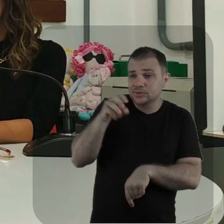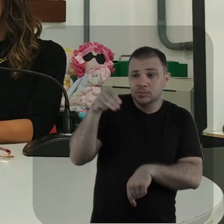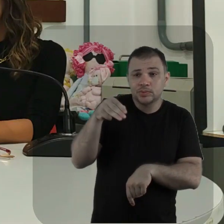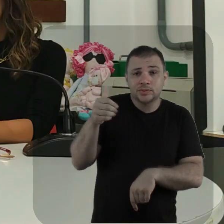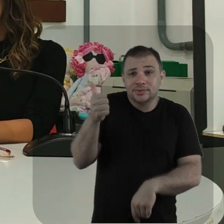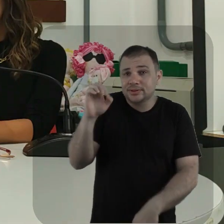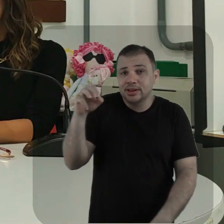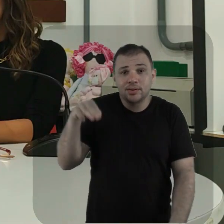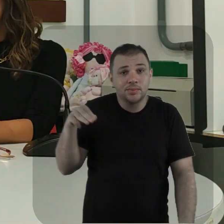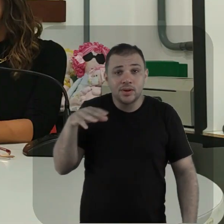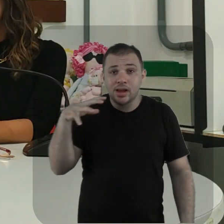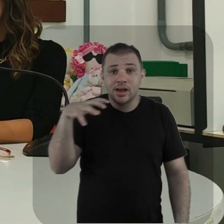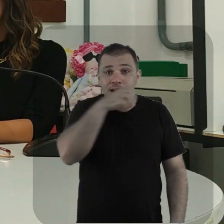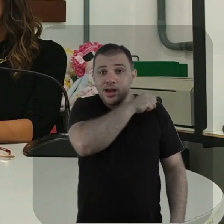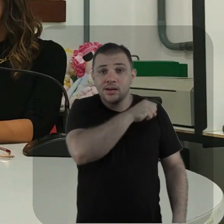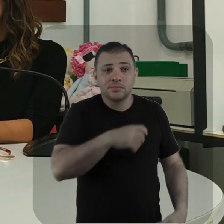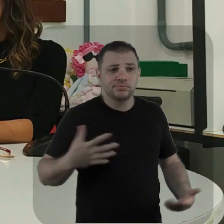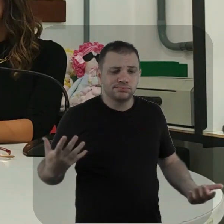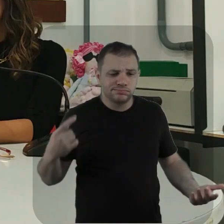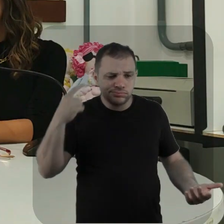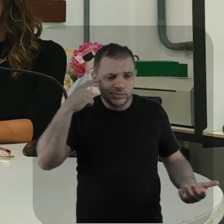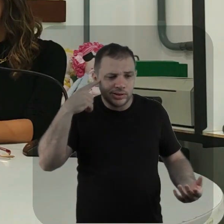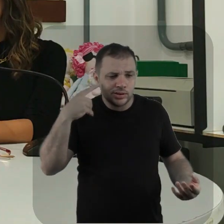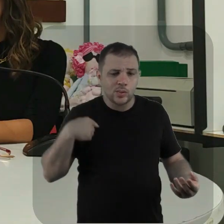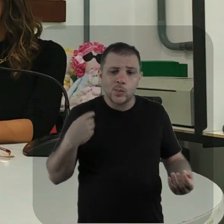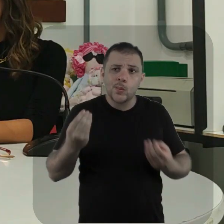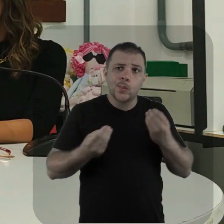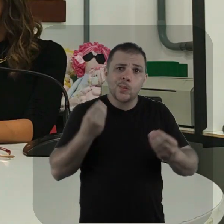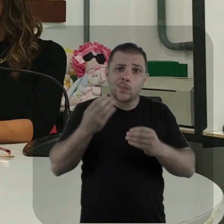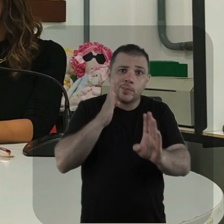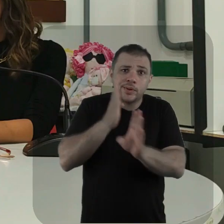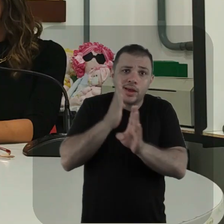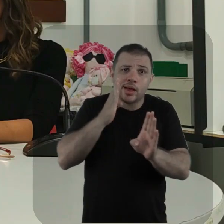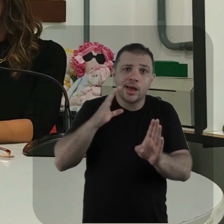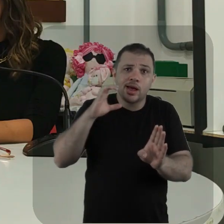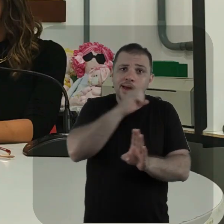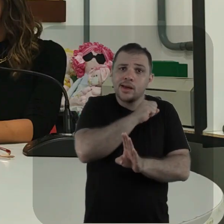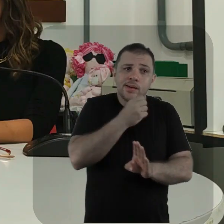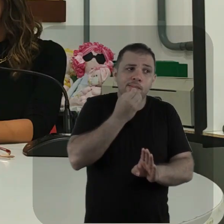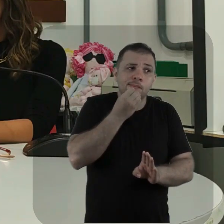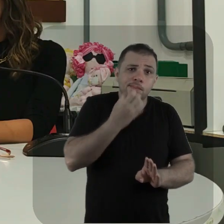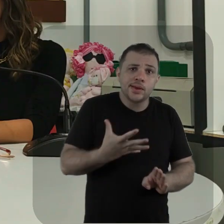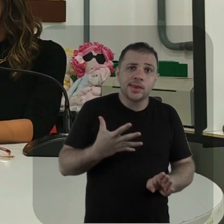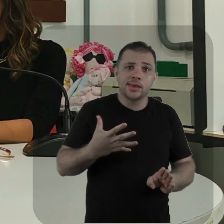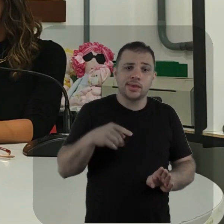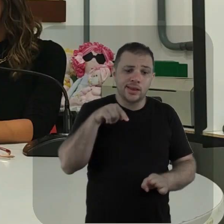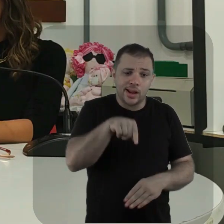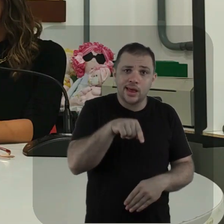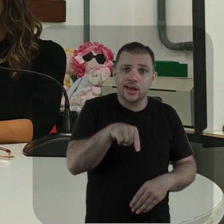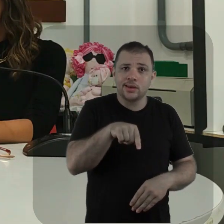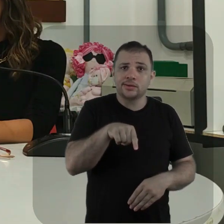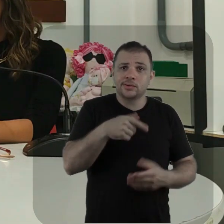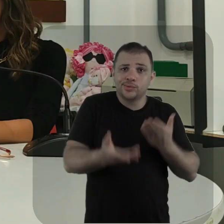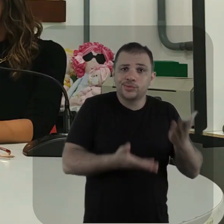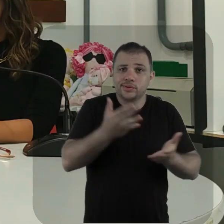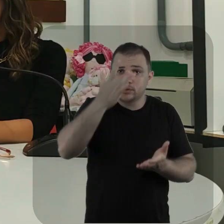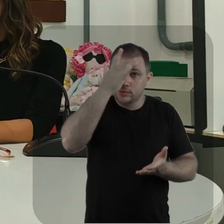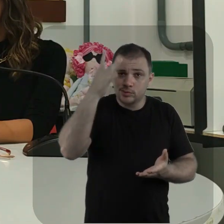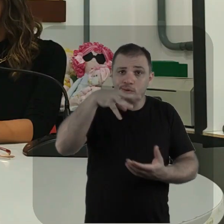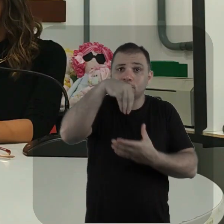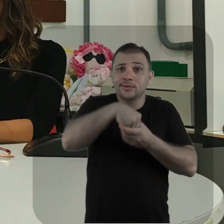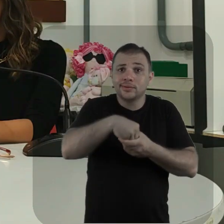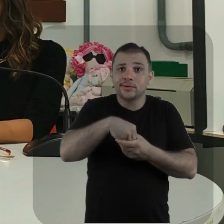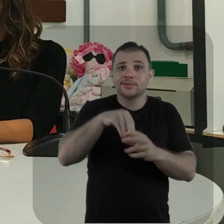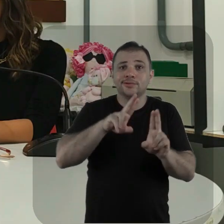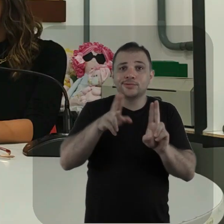muito tempo. E aí você se pergunta, de fato, né, como fazer realmente um bom diagnóstico, né, como cuidar,